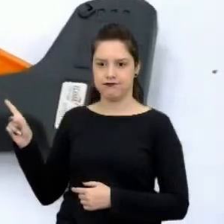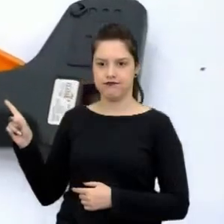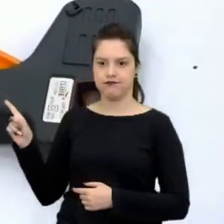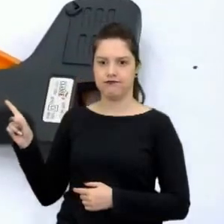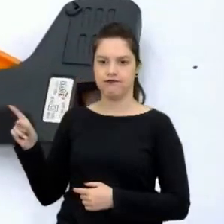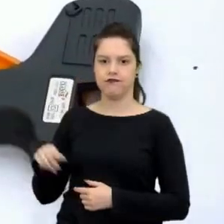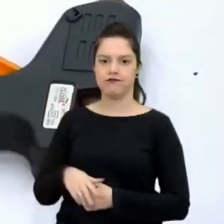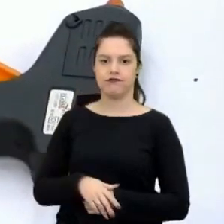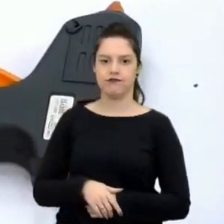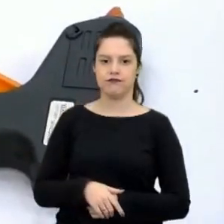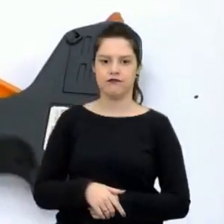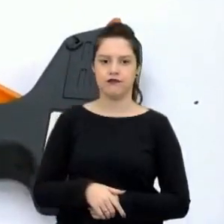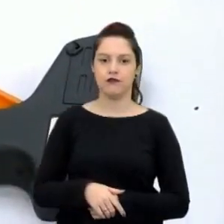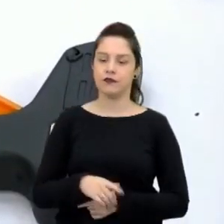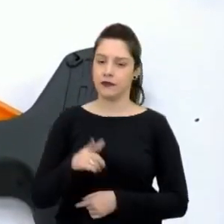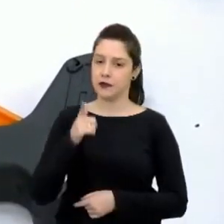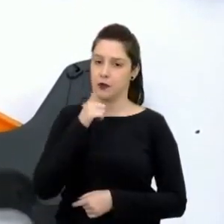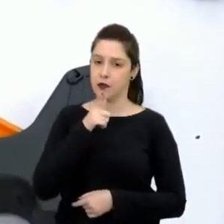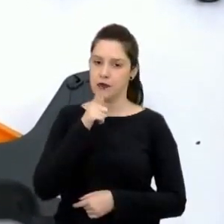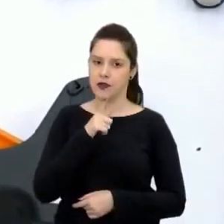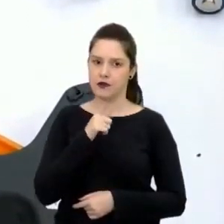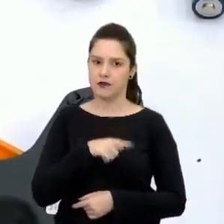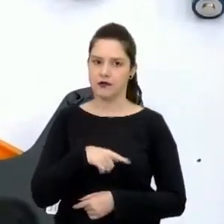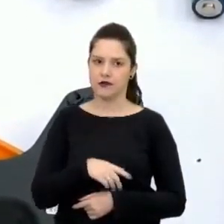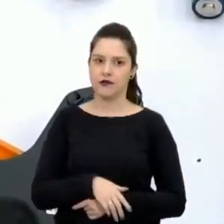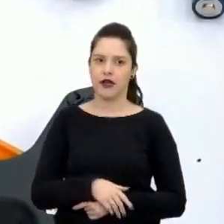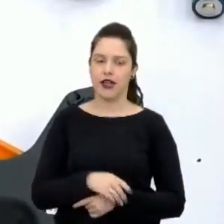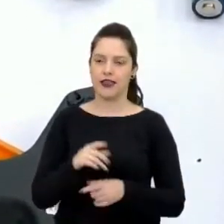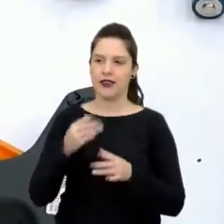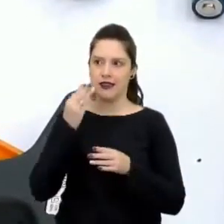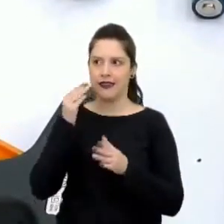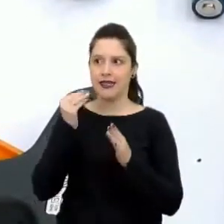Então, assim que eu conseguir tirar o negocinho...